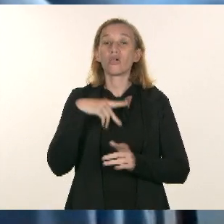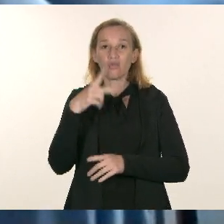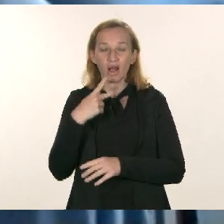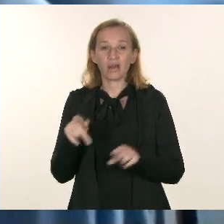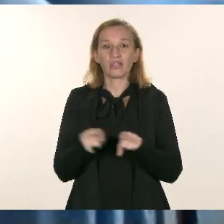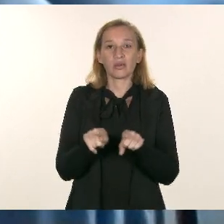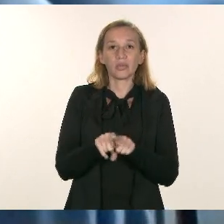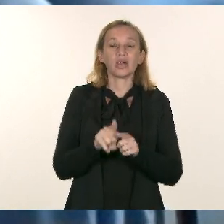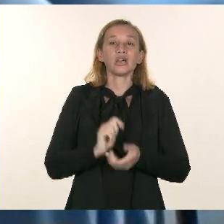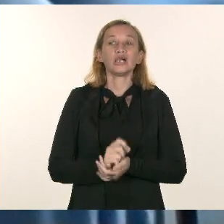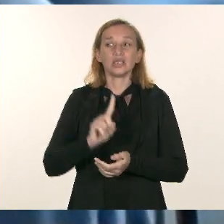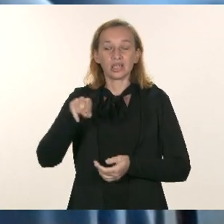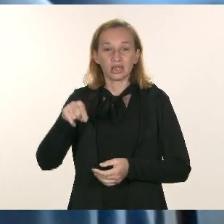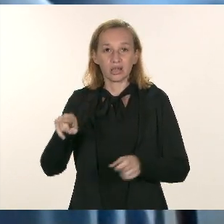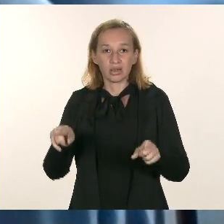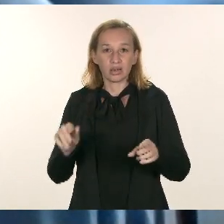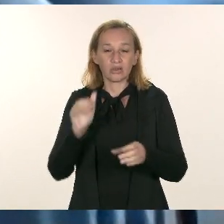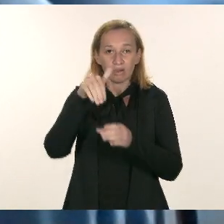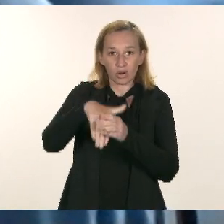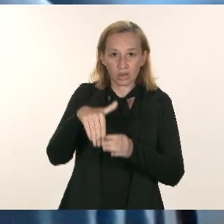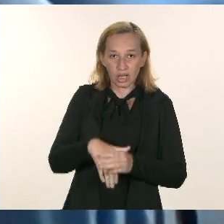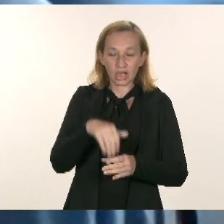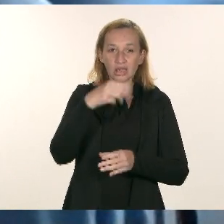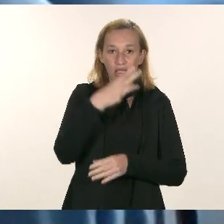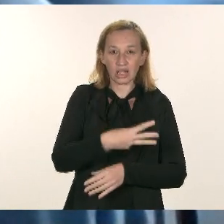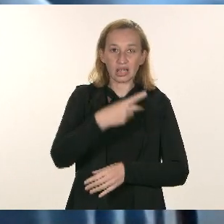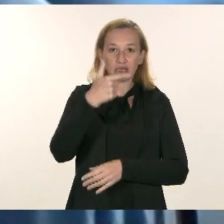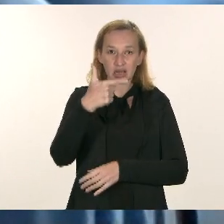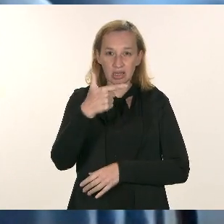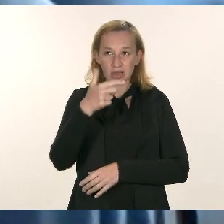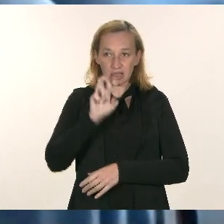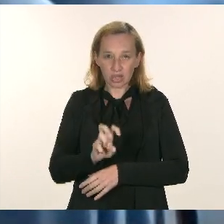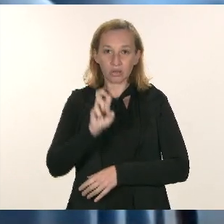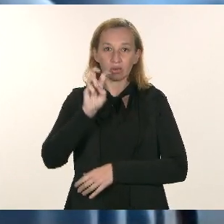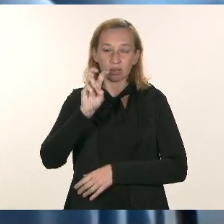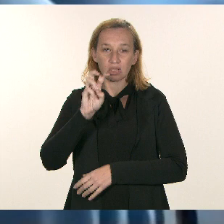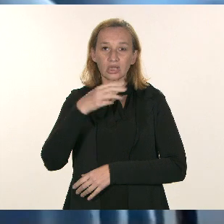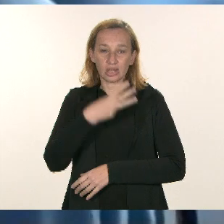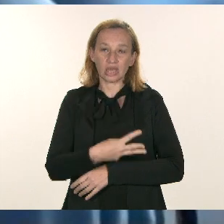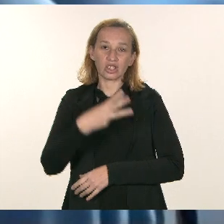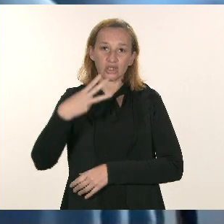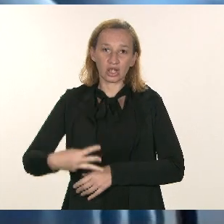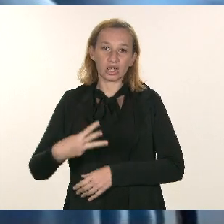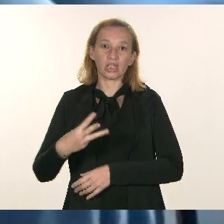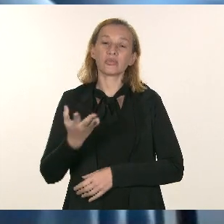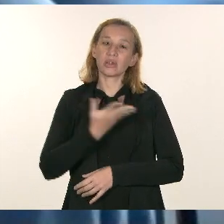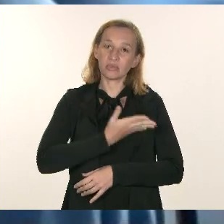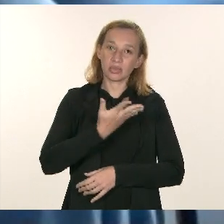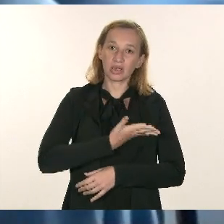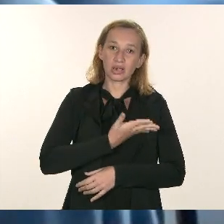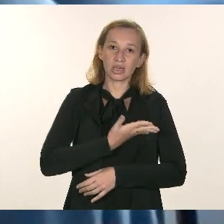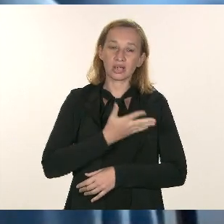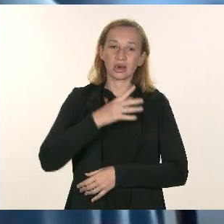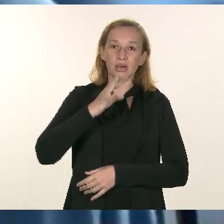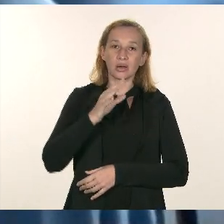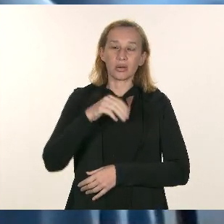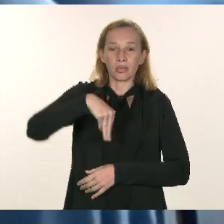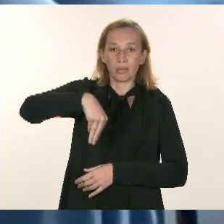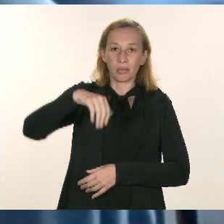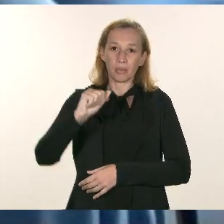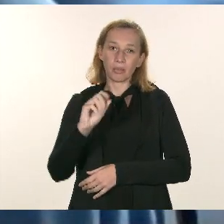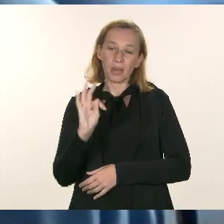votei favoravelmente ao projeto de lei 3533 da minha companheira Marta